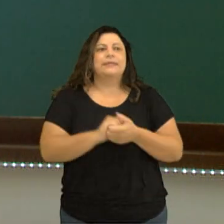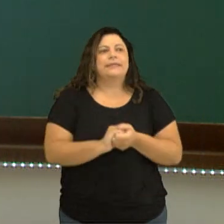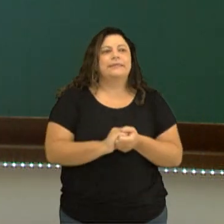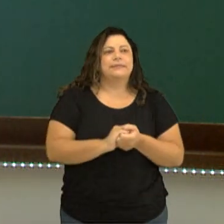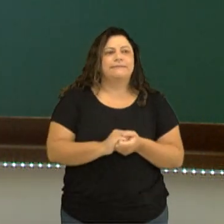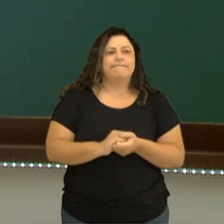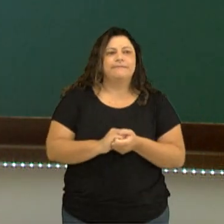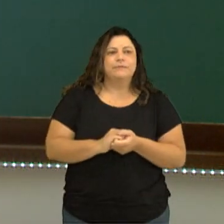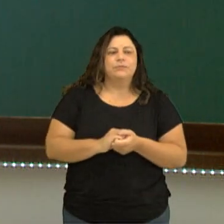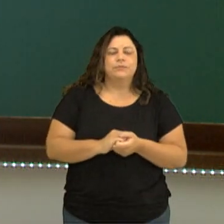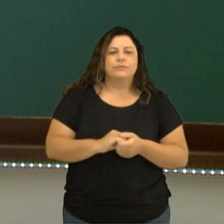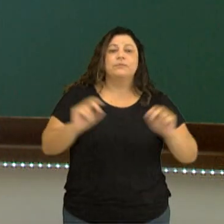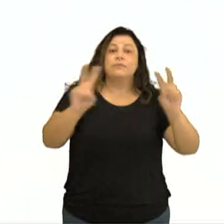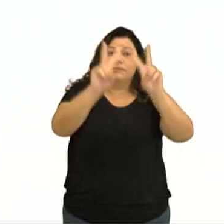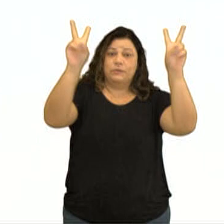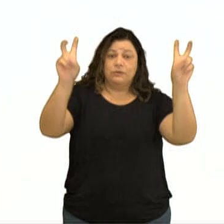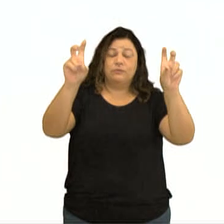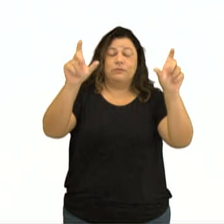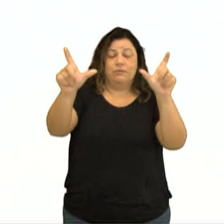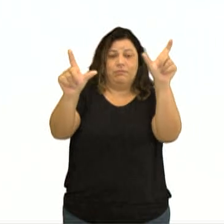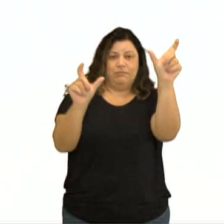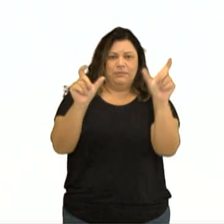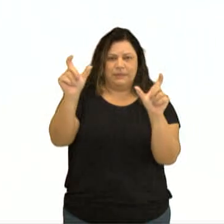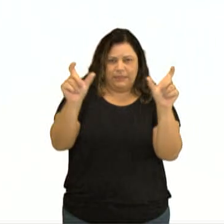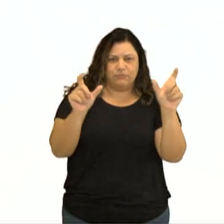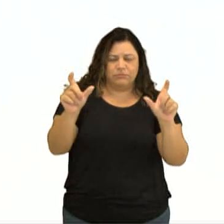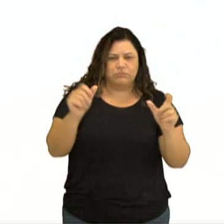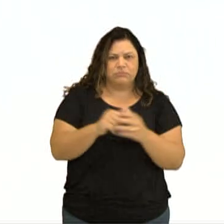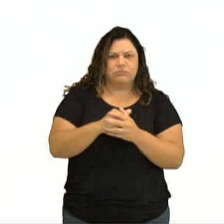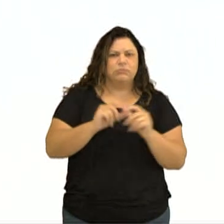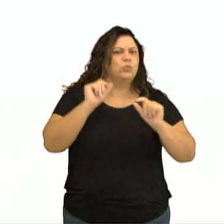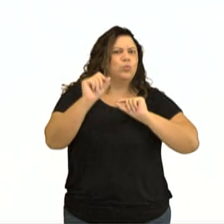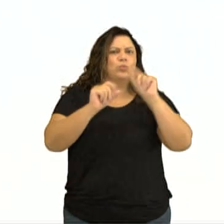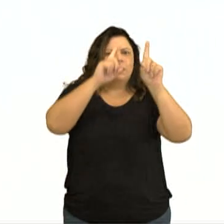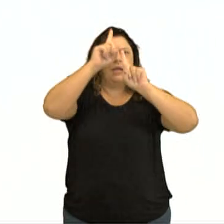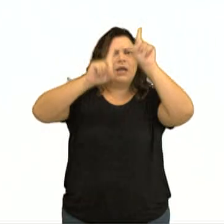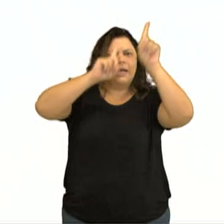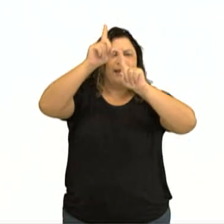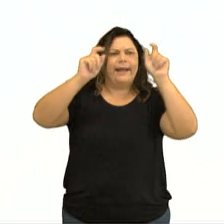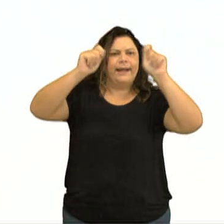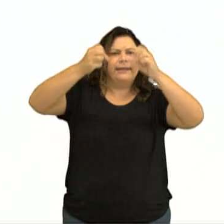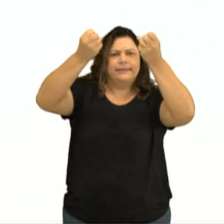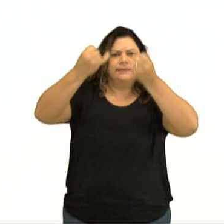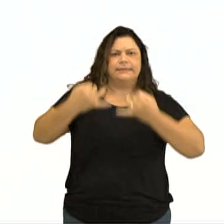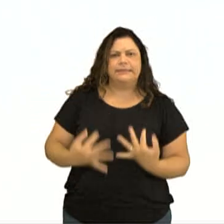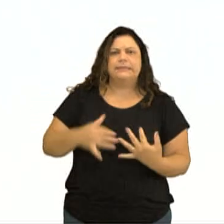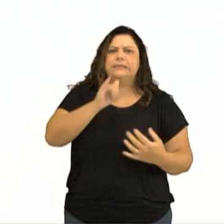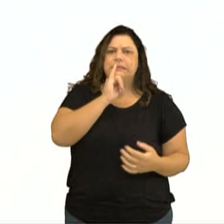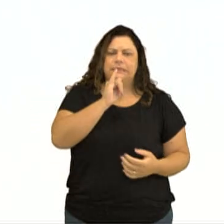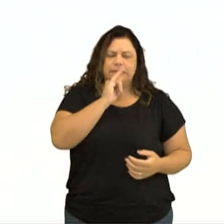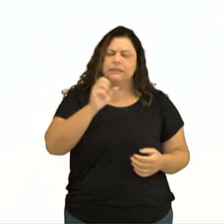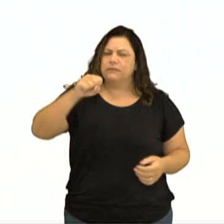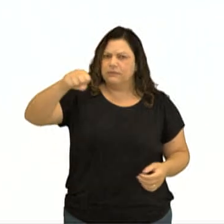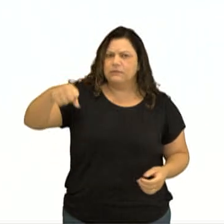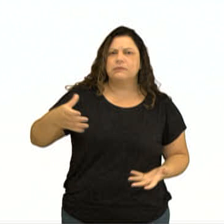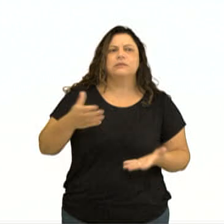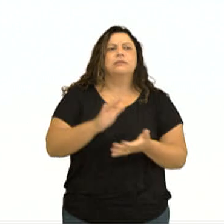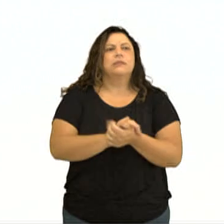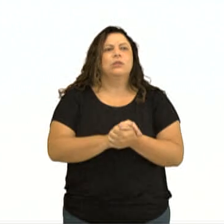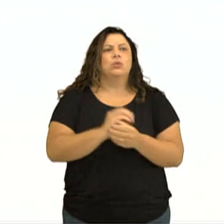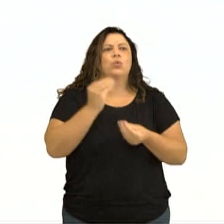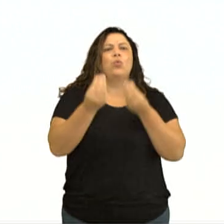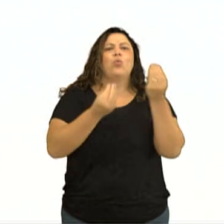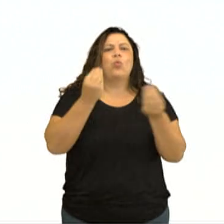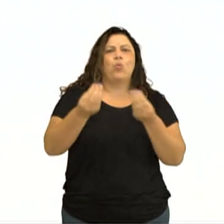argumentativos. Os termos destacados transmitem ambos a ideia de exemplificação. Isso mesmo, o